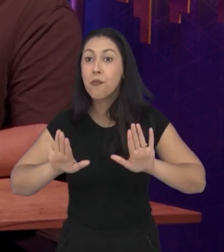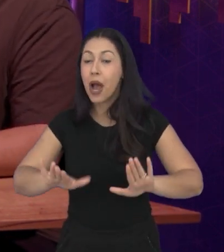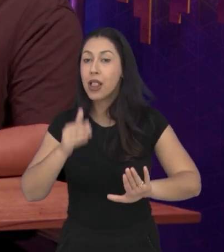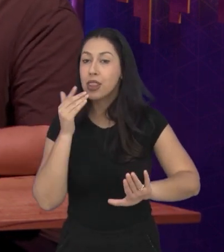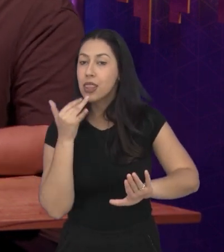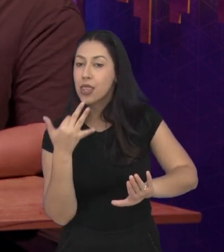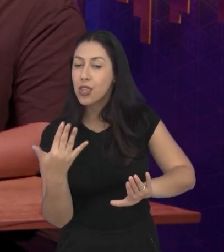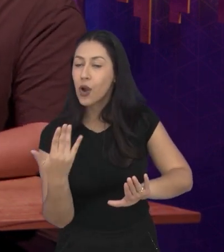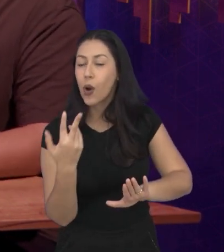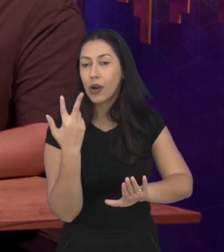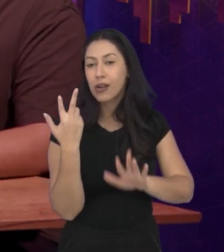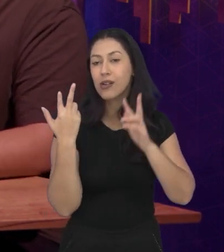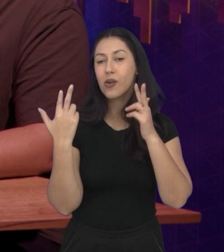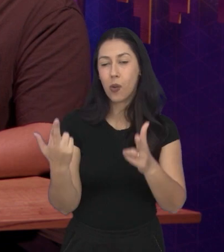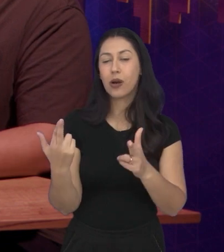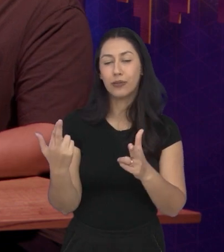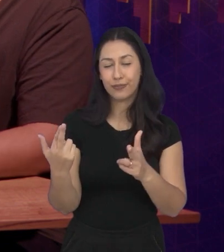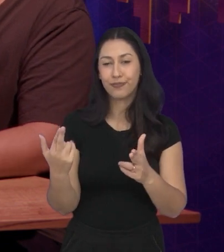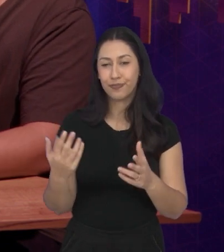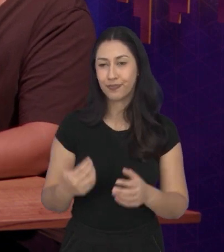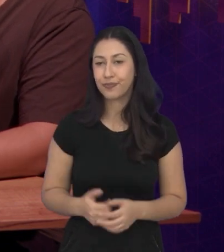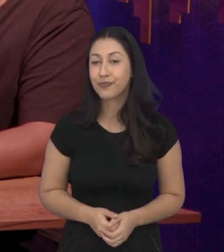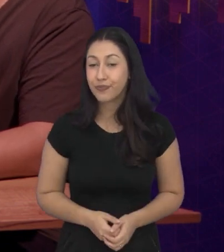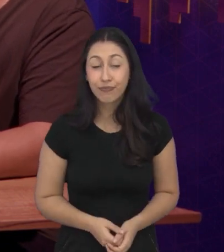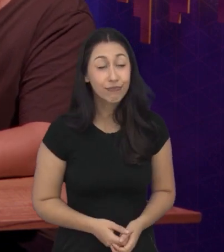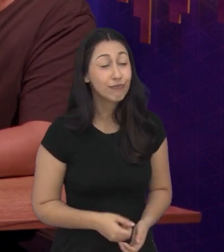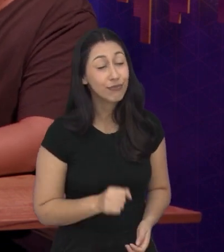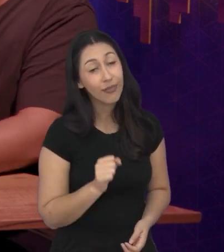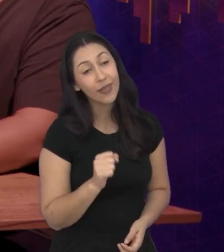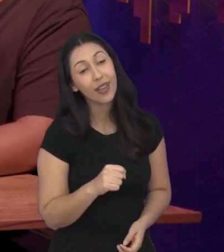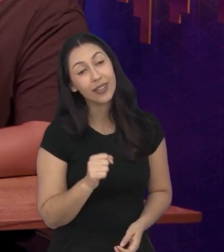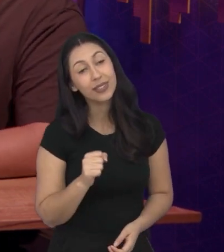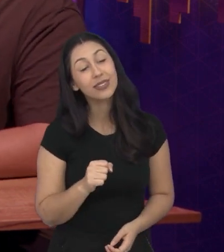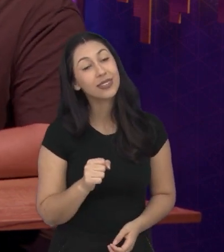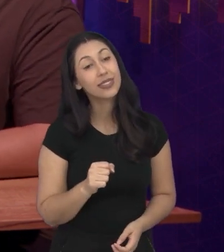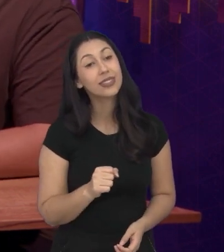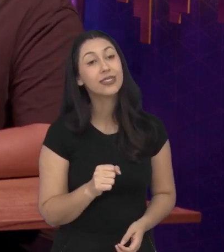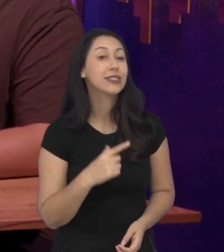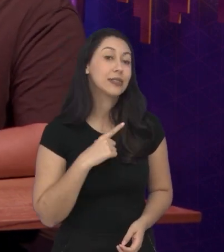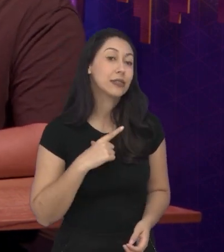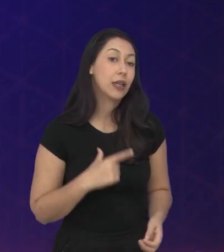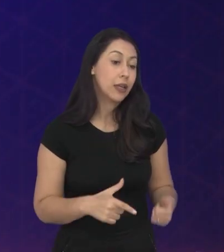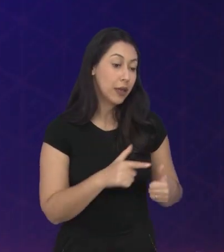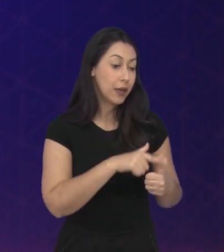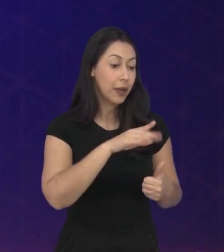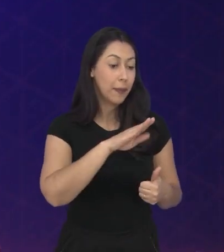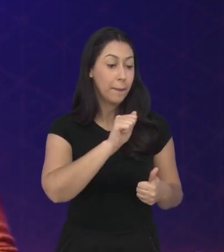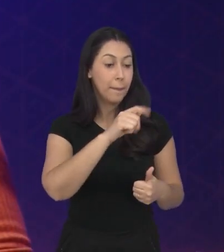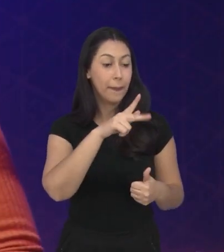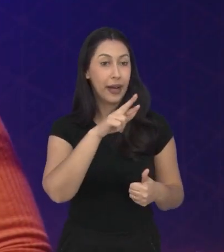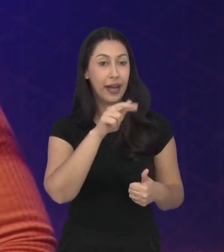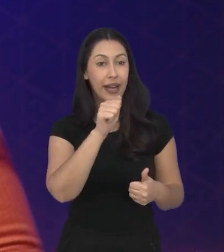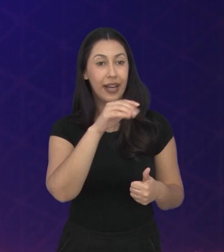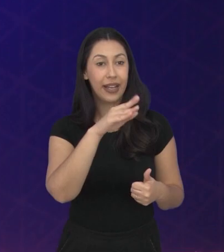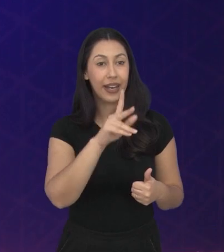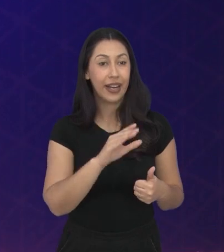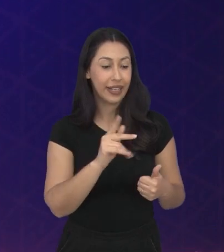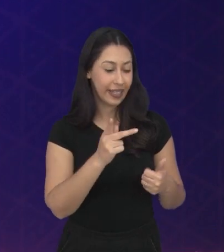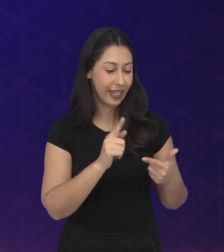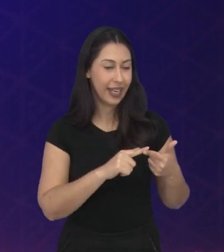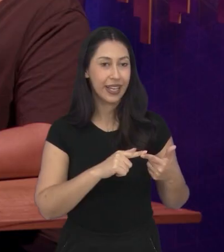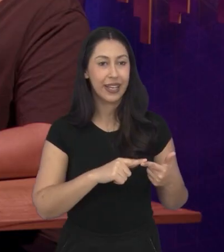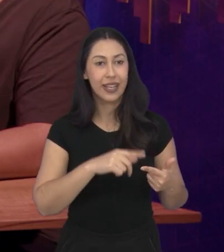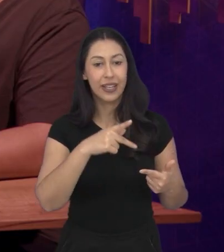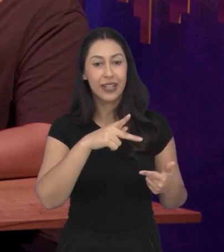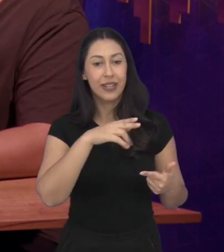energia, o cérebro dele, para as decisões mais importantes, vamos dizer assim, né? Perfeito, tá? Então a gente tem Barack Obama, Pyong, usando